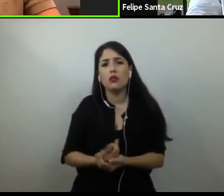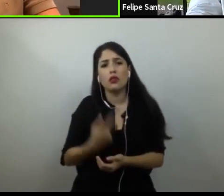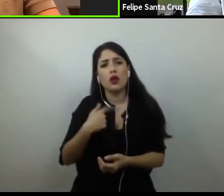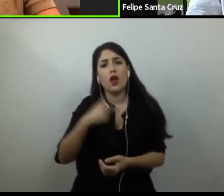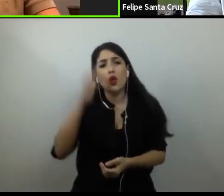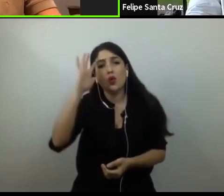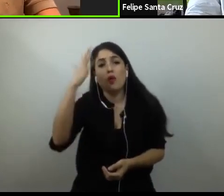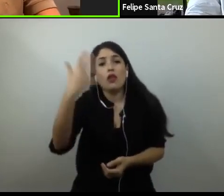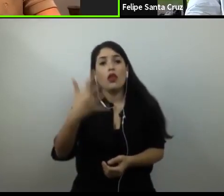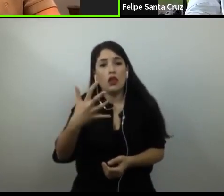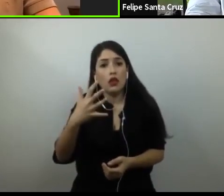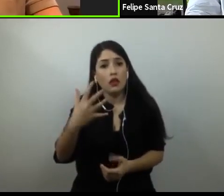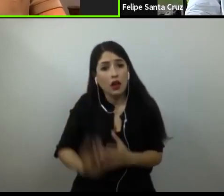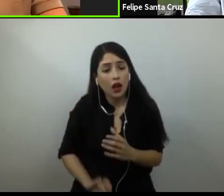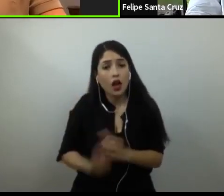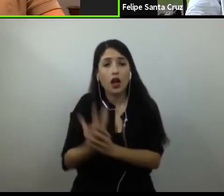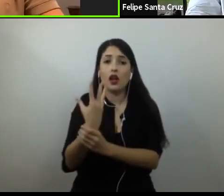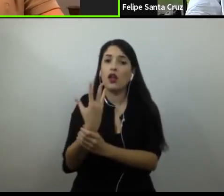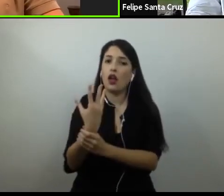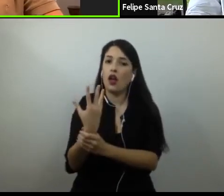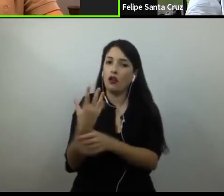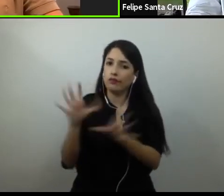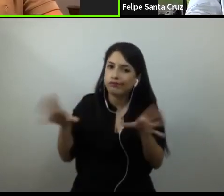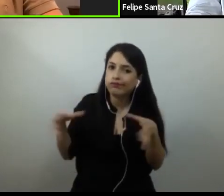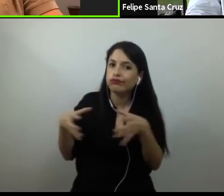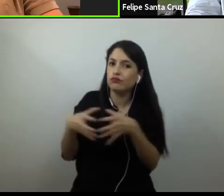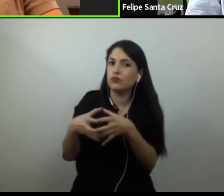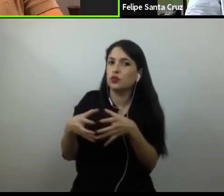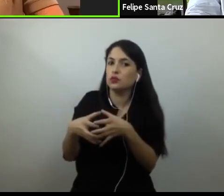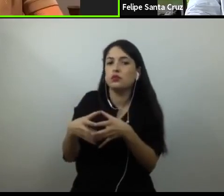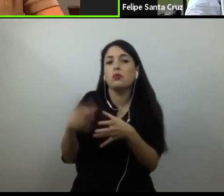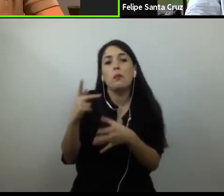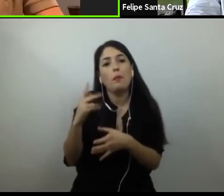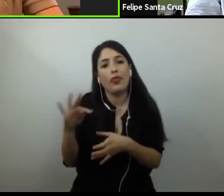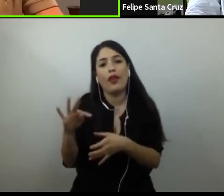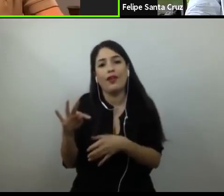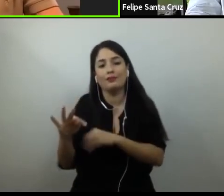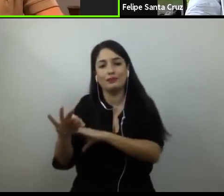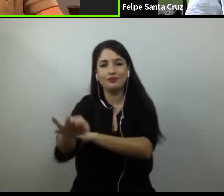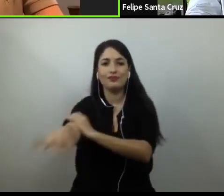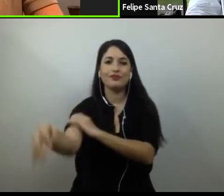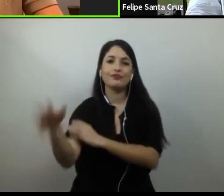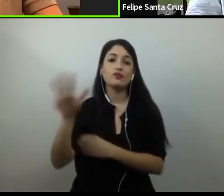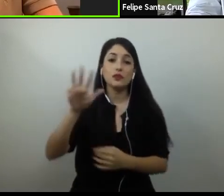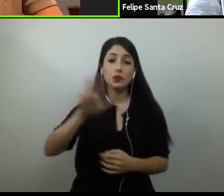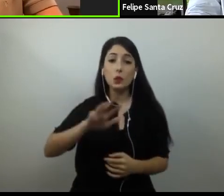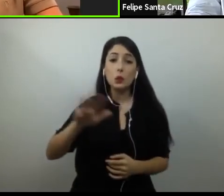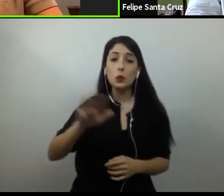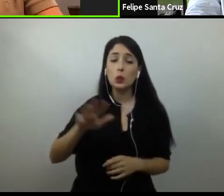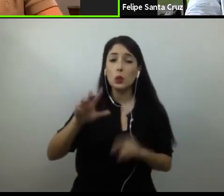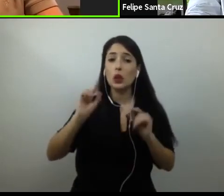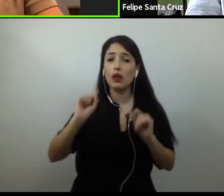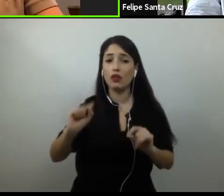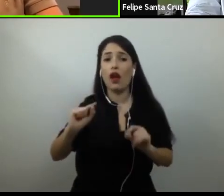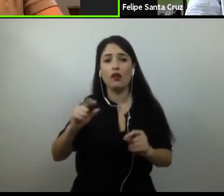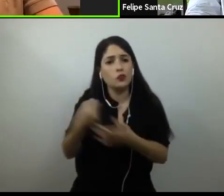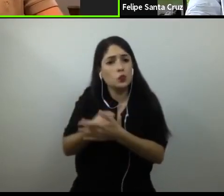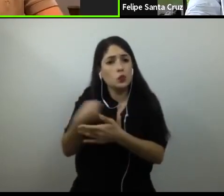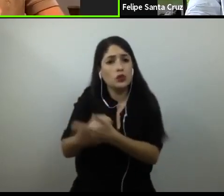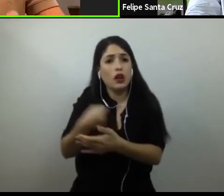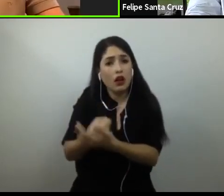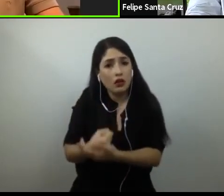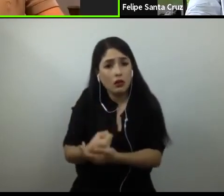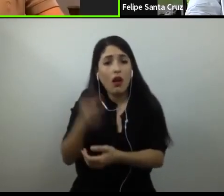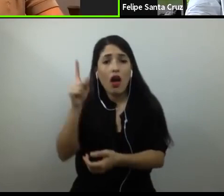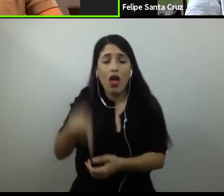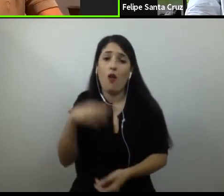meus companheiros, o que se tornou o Partido dos Trabalhadores. O que o Lula está reivindicando é uma coisa óbvia. Nós